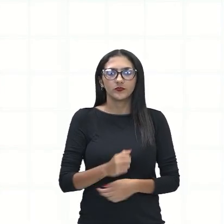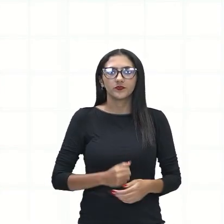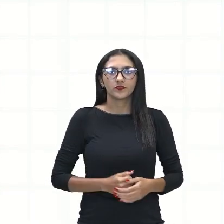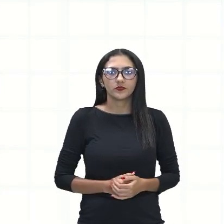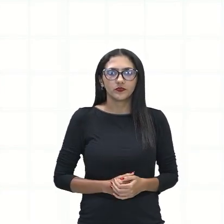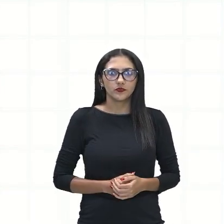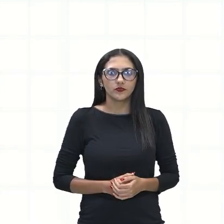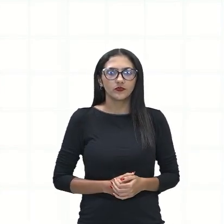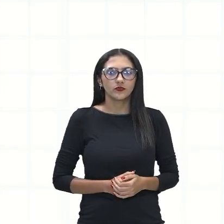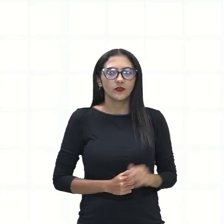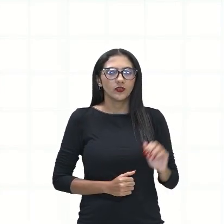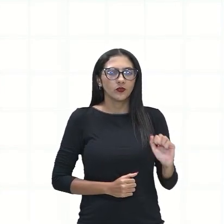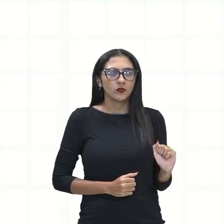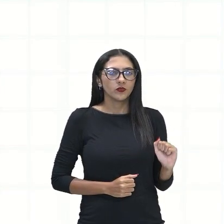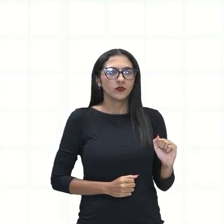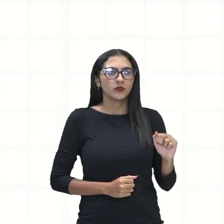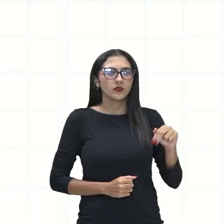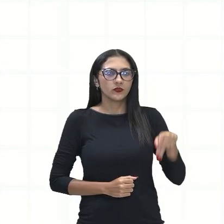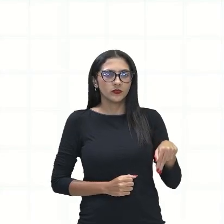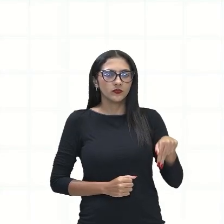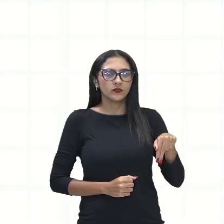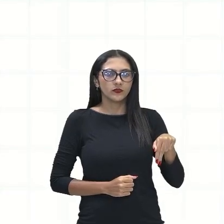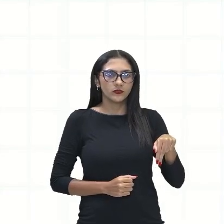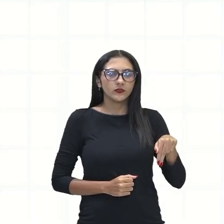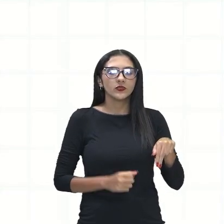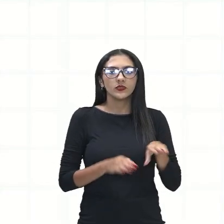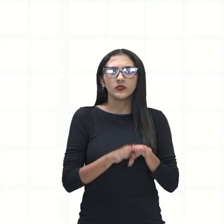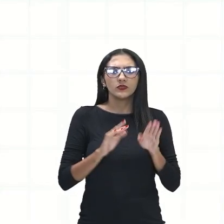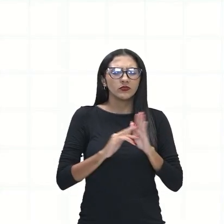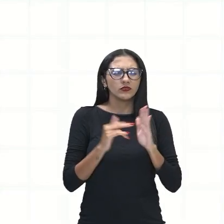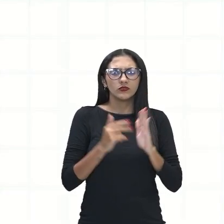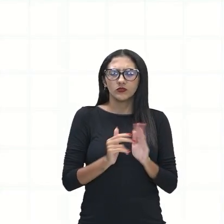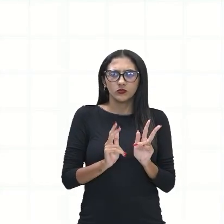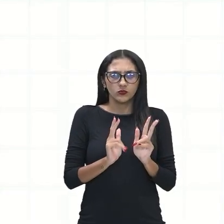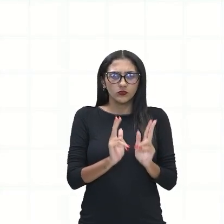Um ou uma significam a mesma coisa,